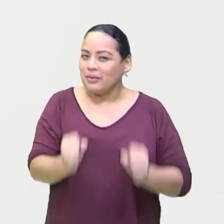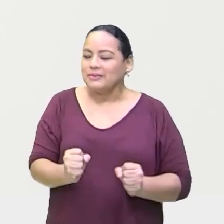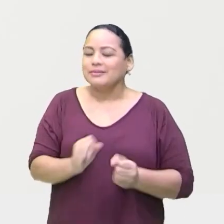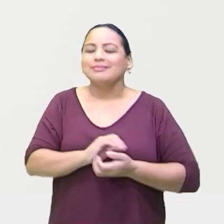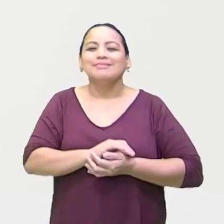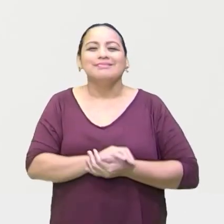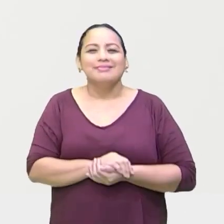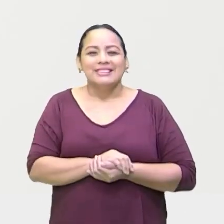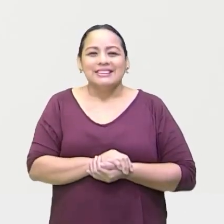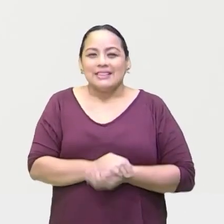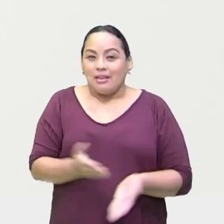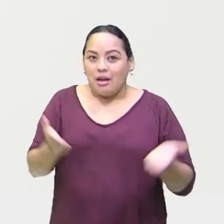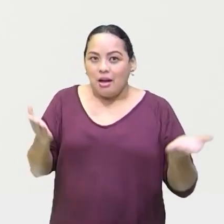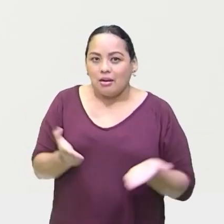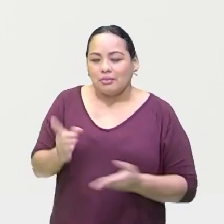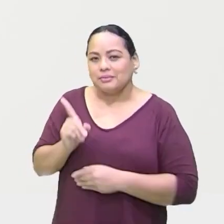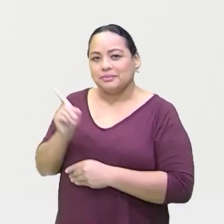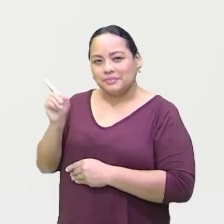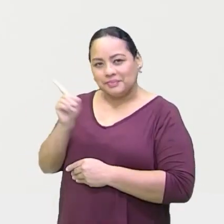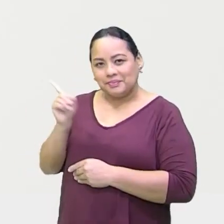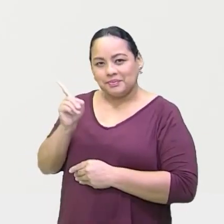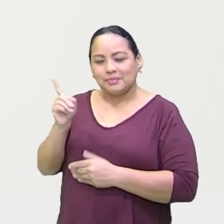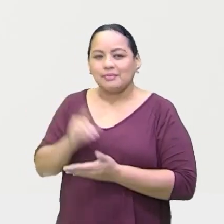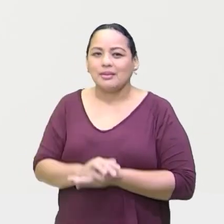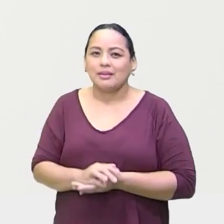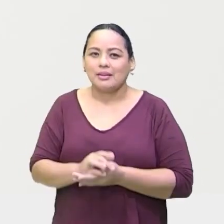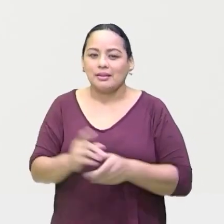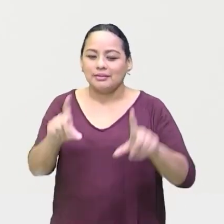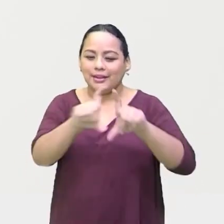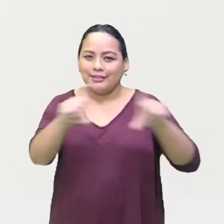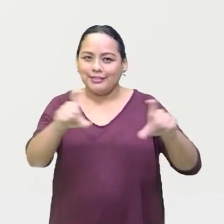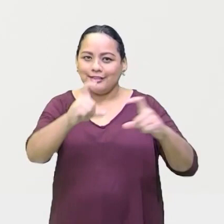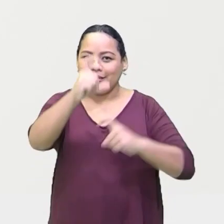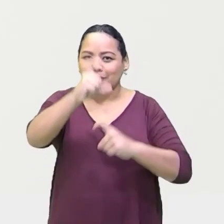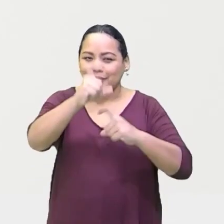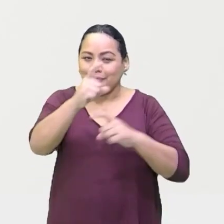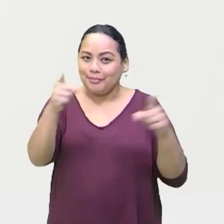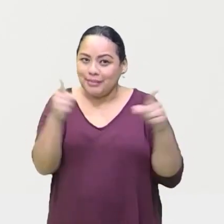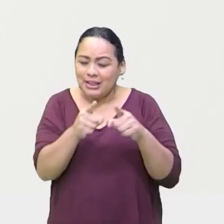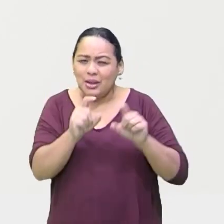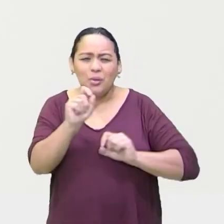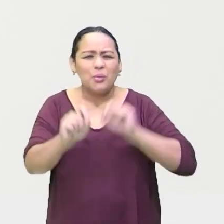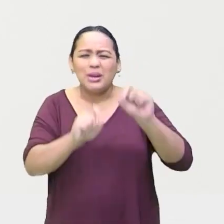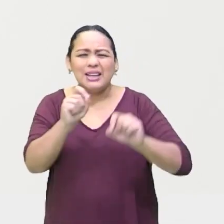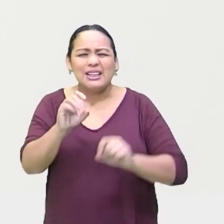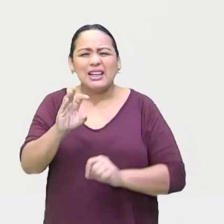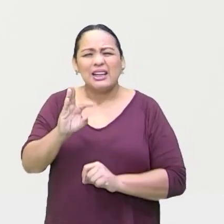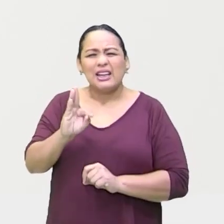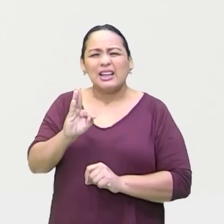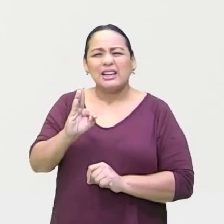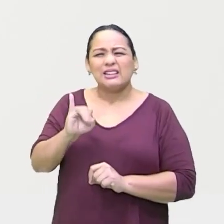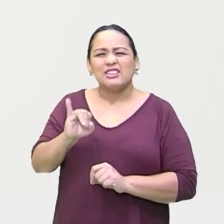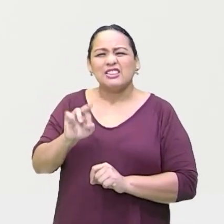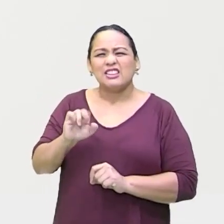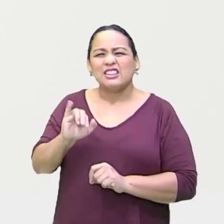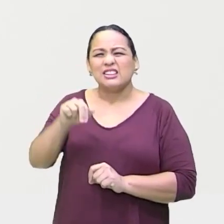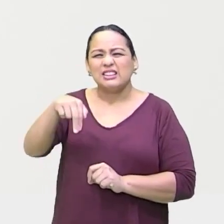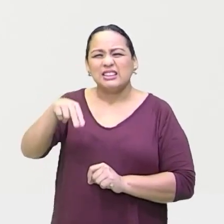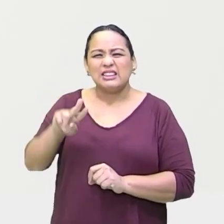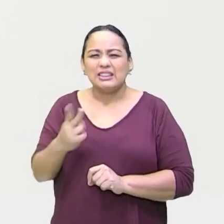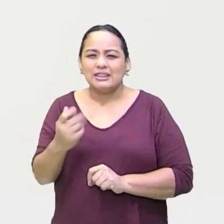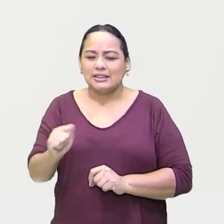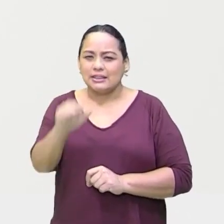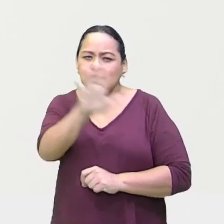lá. Agora aqui, ó, tirinhas. O que é tirinhas